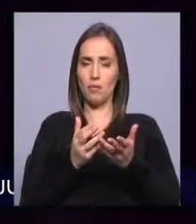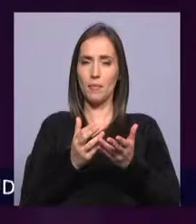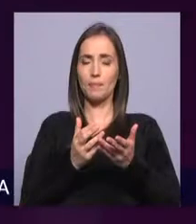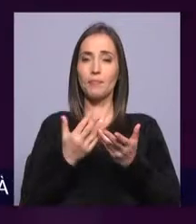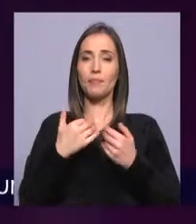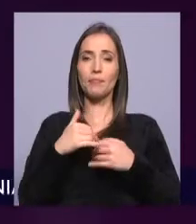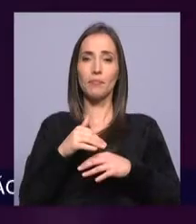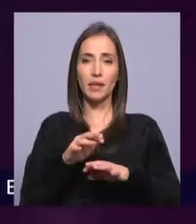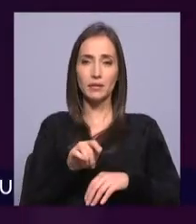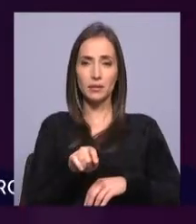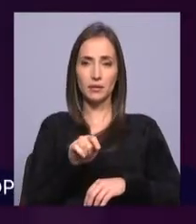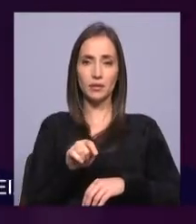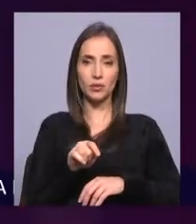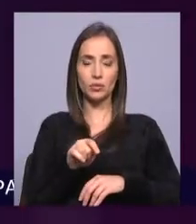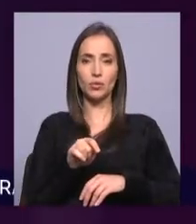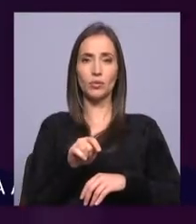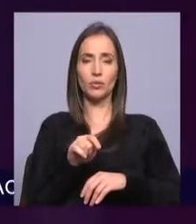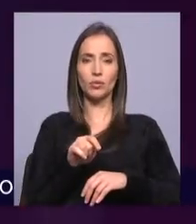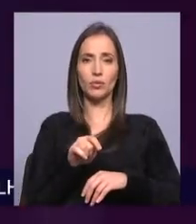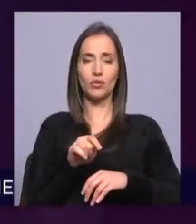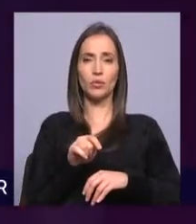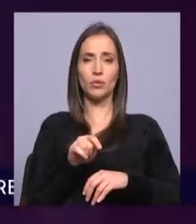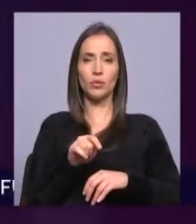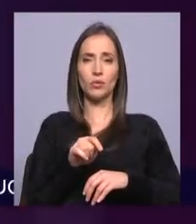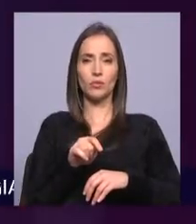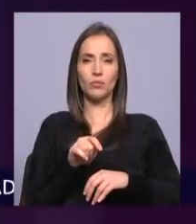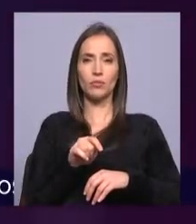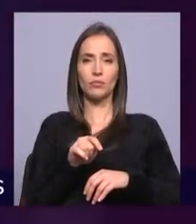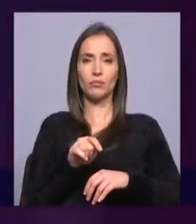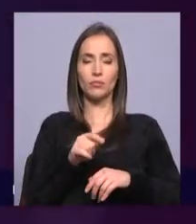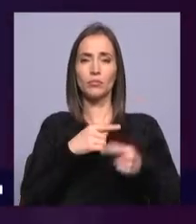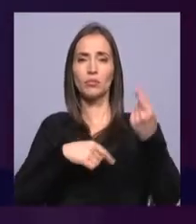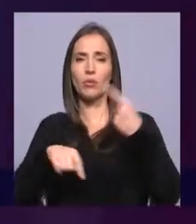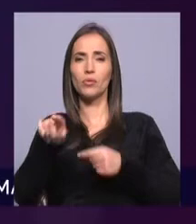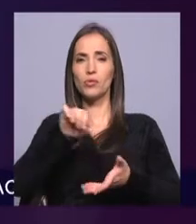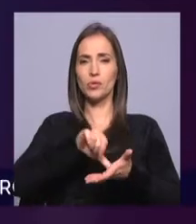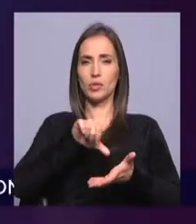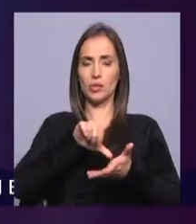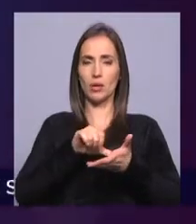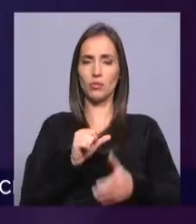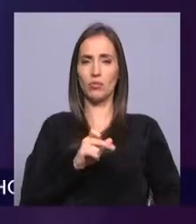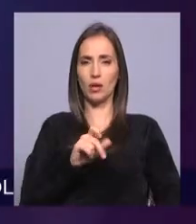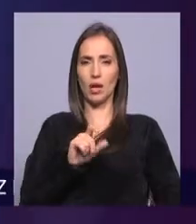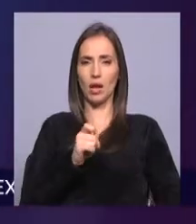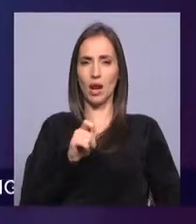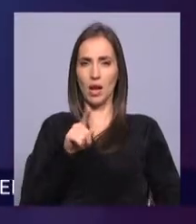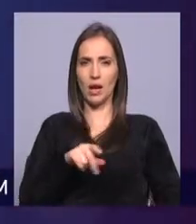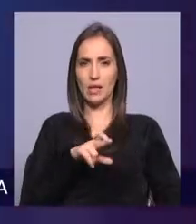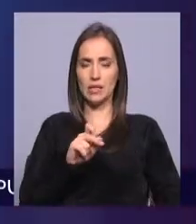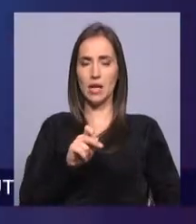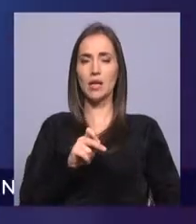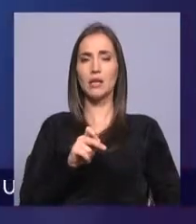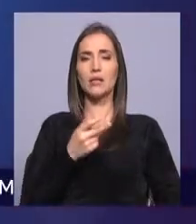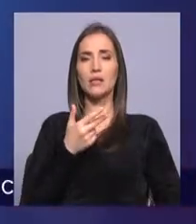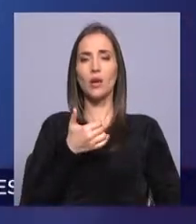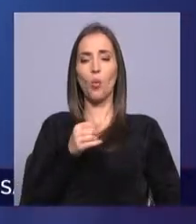essa magnetar que se encontra do outro lado do centro da nossa galáxia, a 50 mil anos-luz de distância de nós,